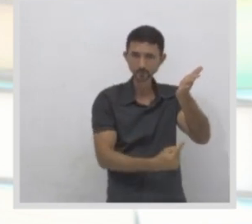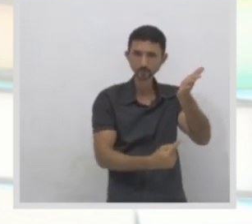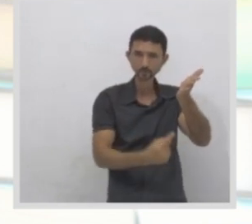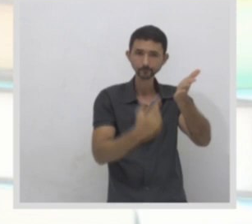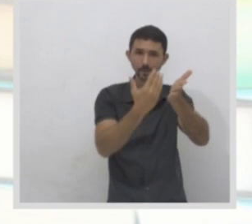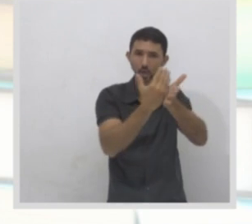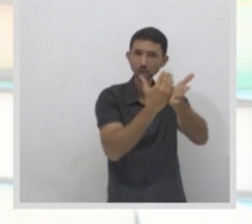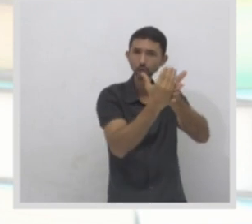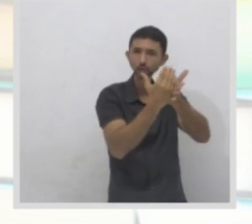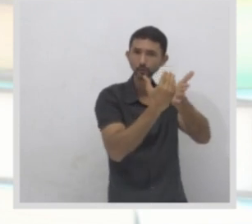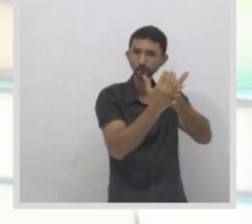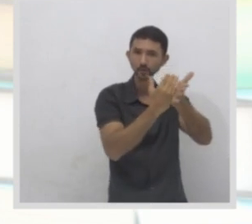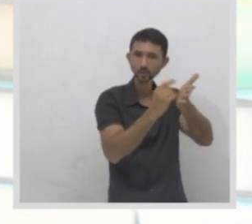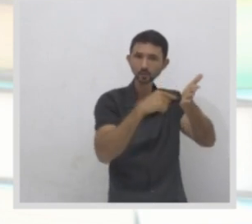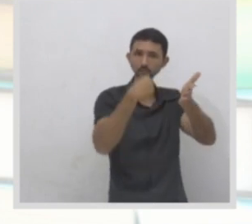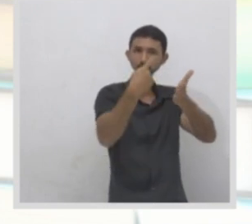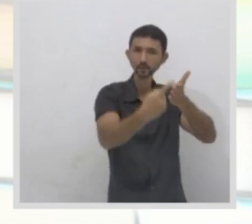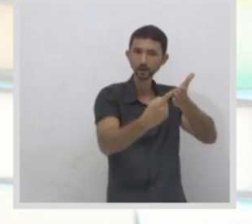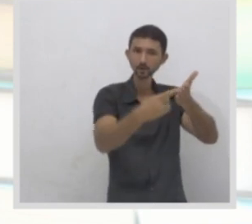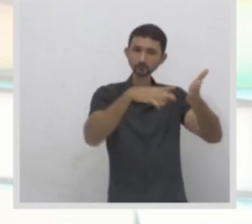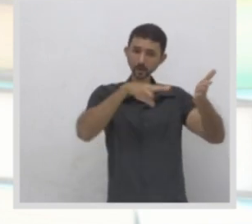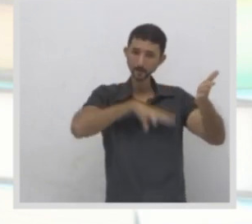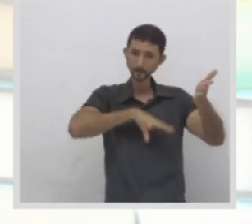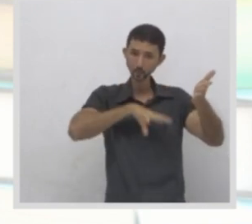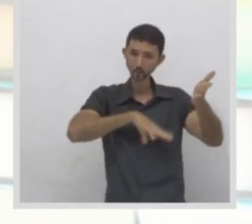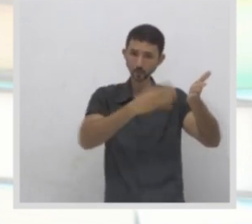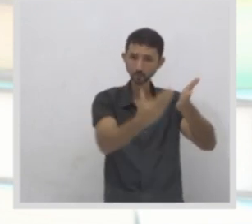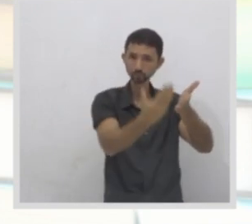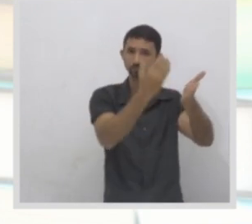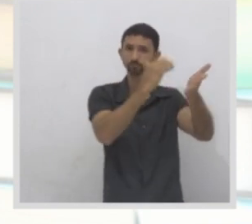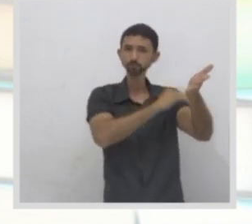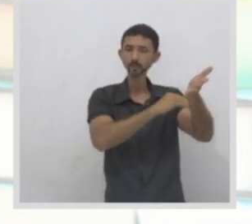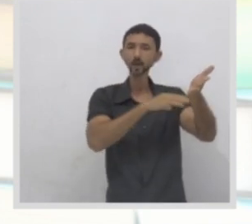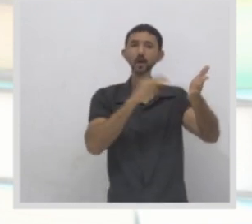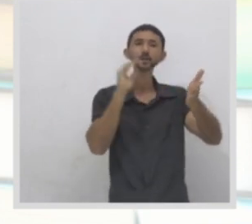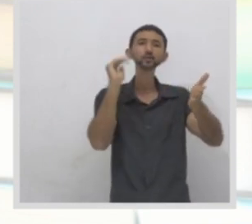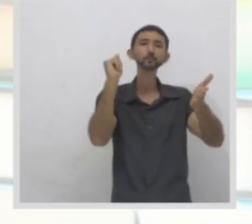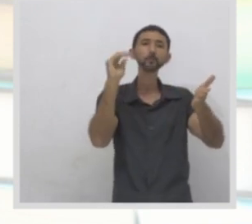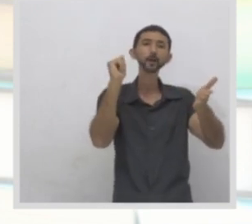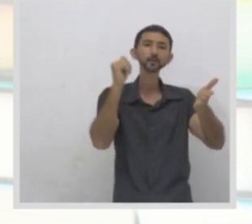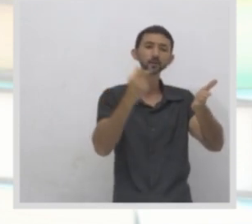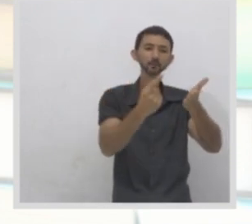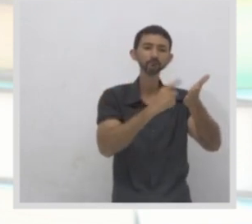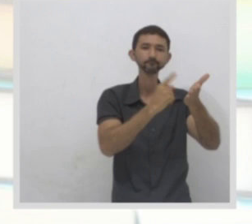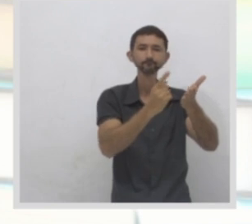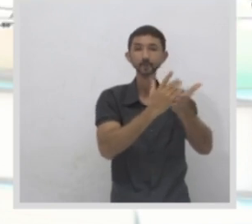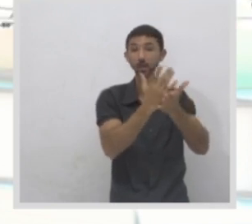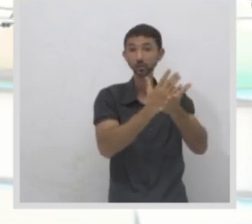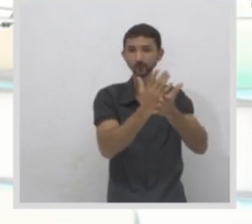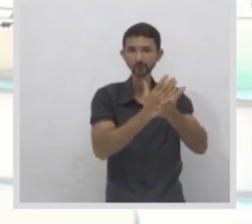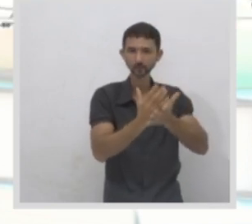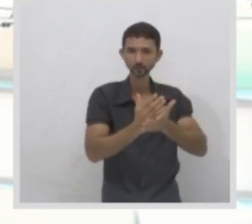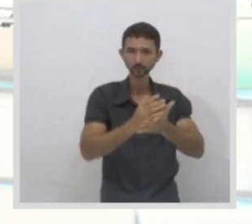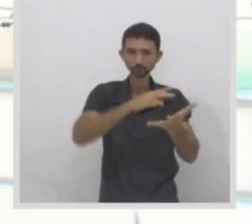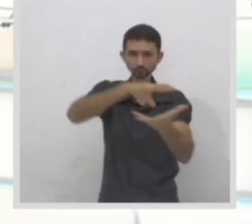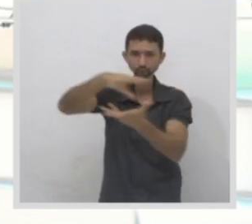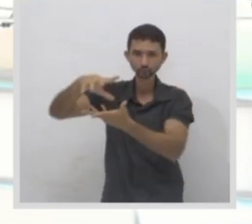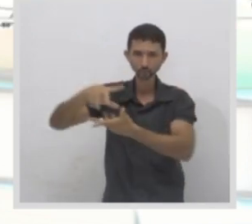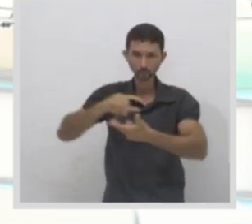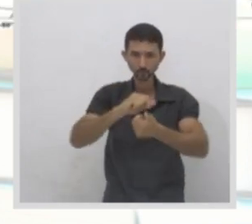definia a nossa primeira fronteira, a nossa primeira porção territorial.